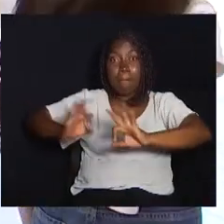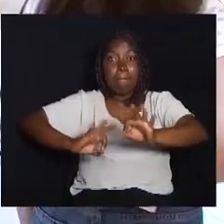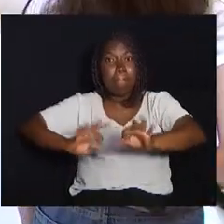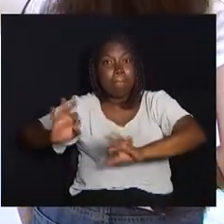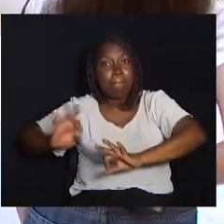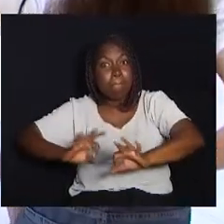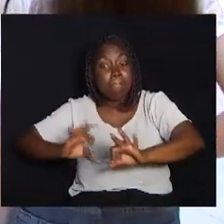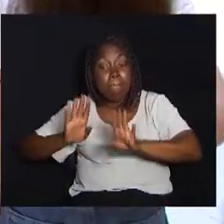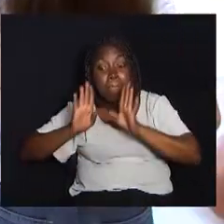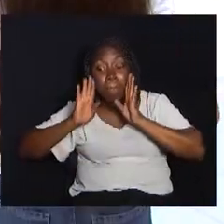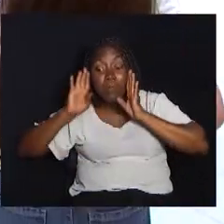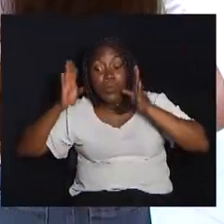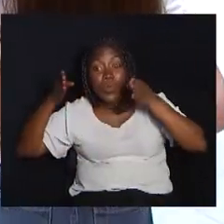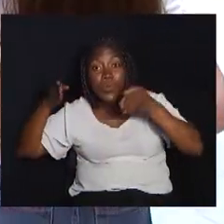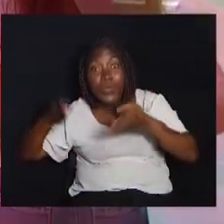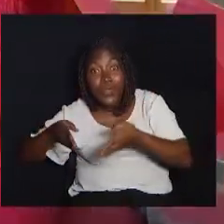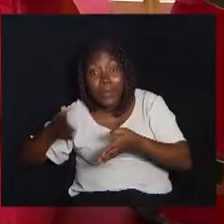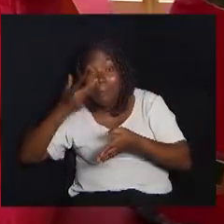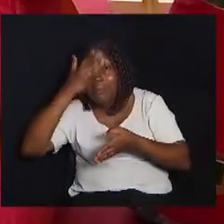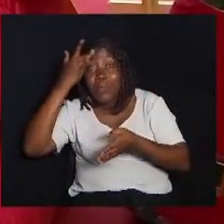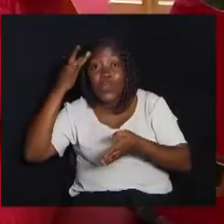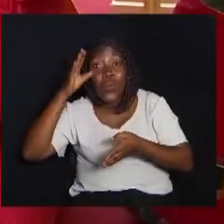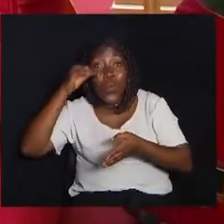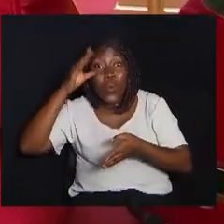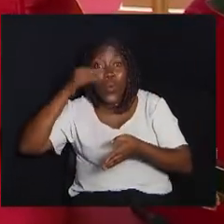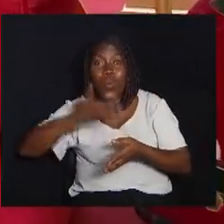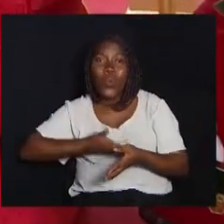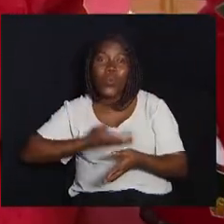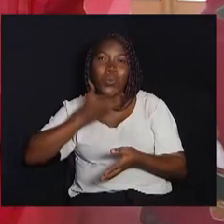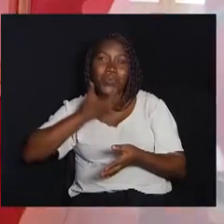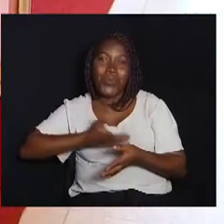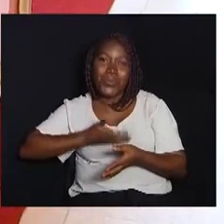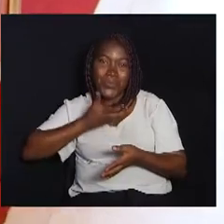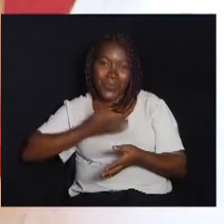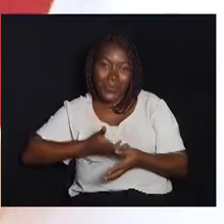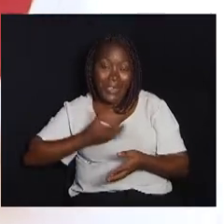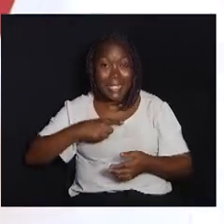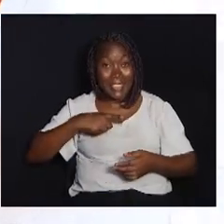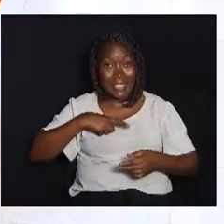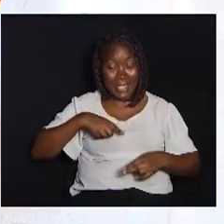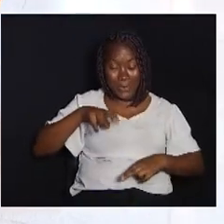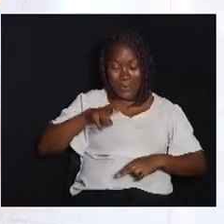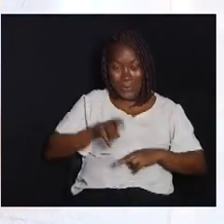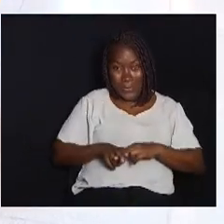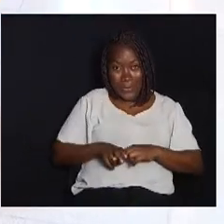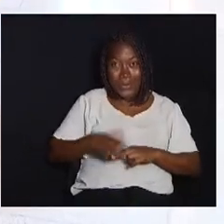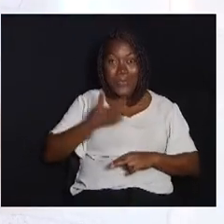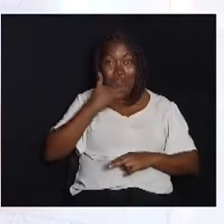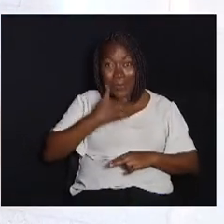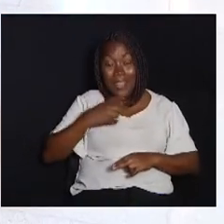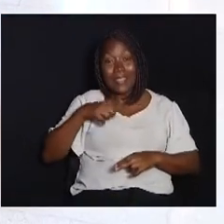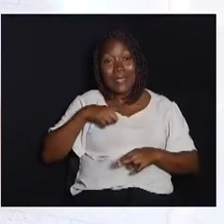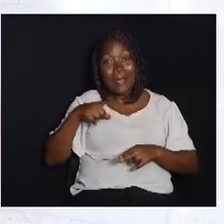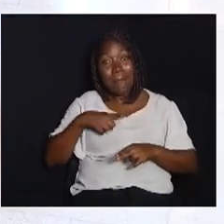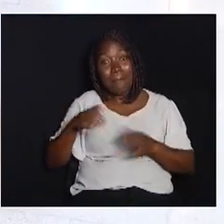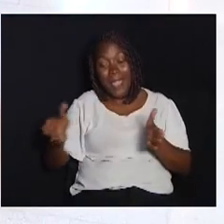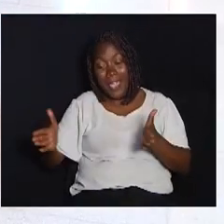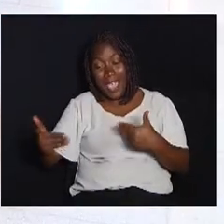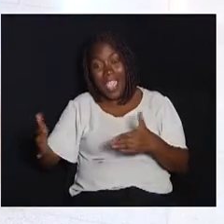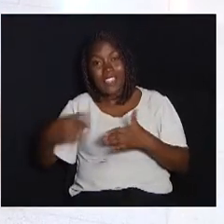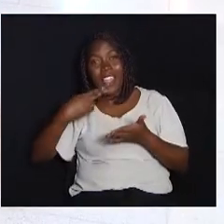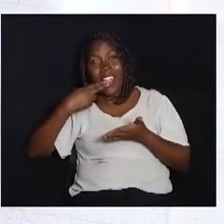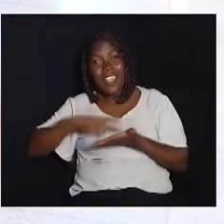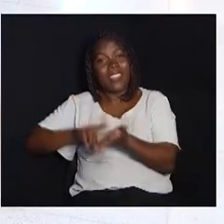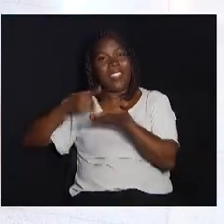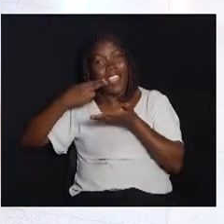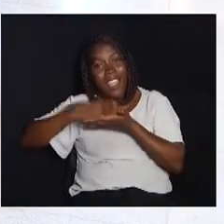para quem quiser conhecer o Bom Velhinho. Além do trono do Papai Noel, o local conta com uma caixa de correspondências para as crianças depositarem